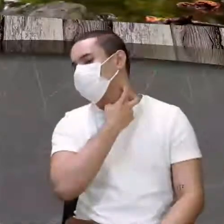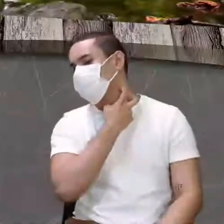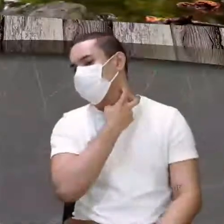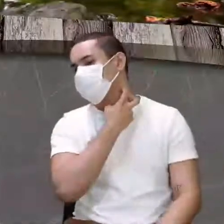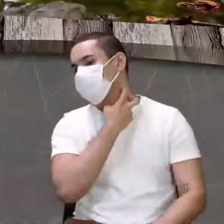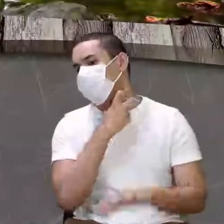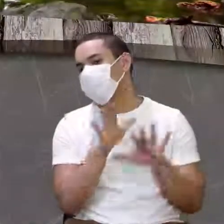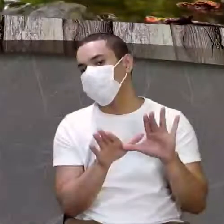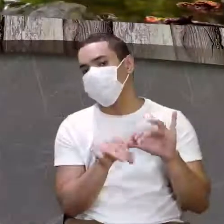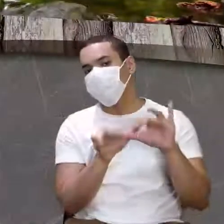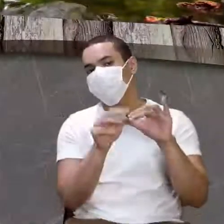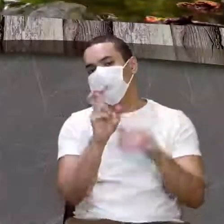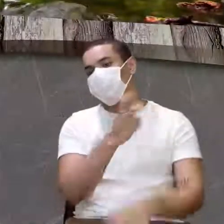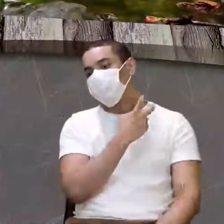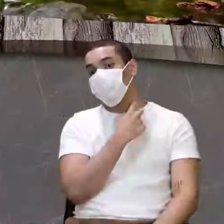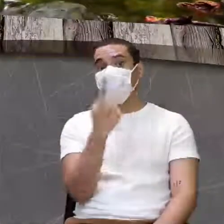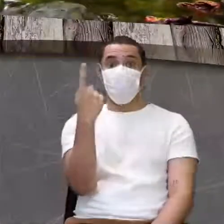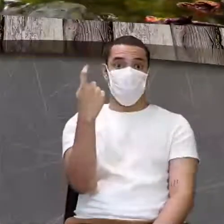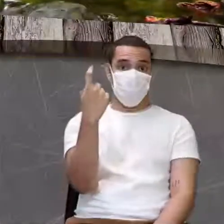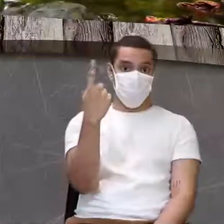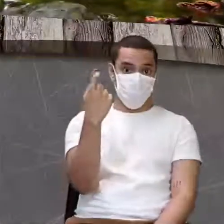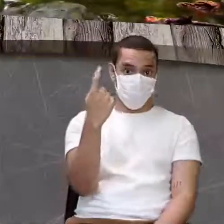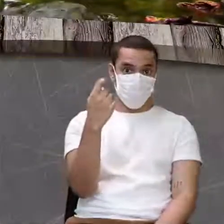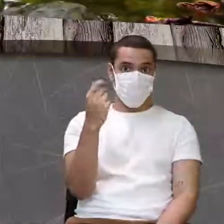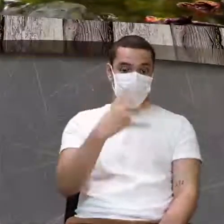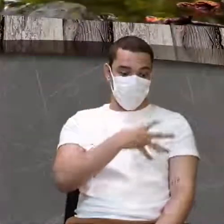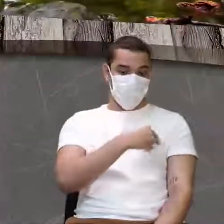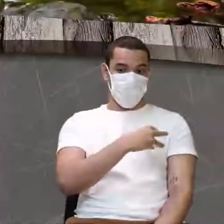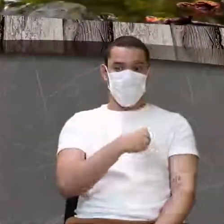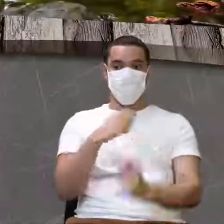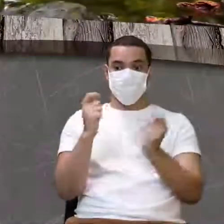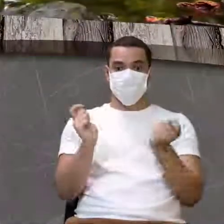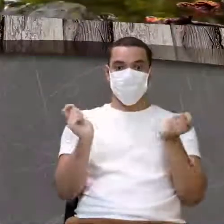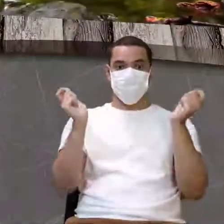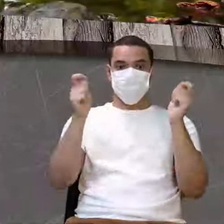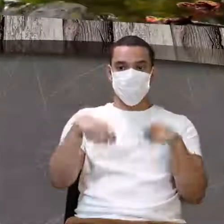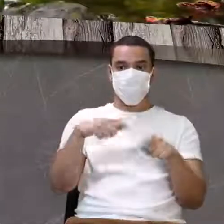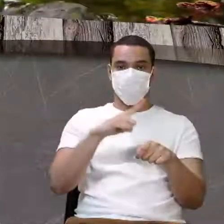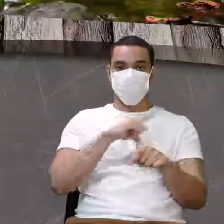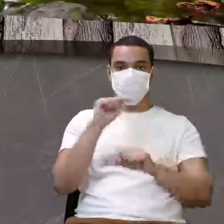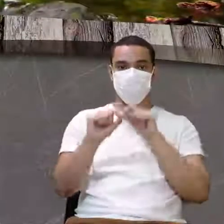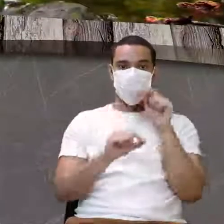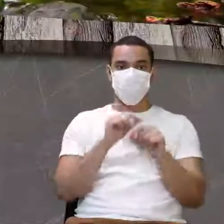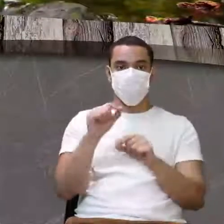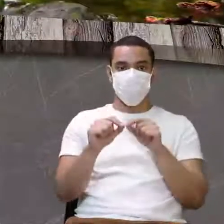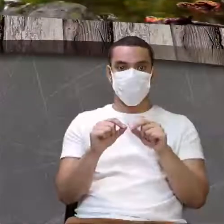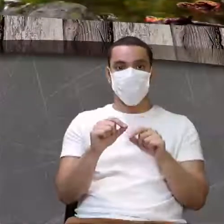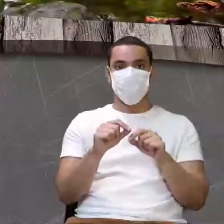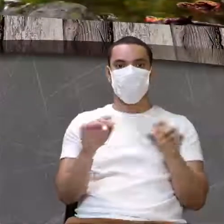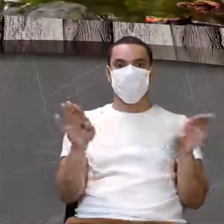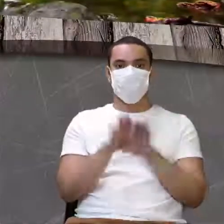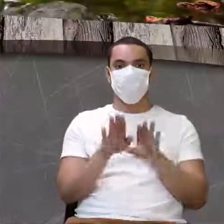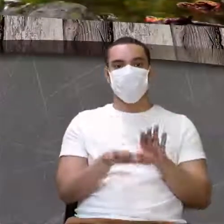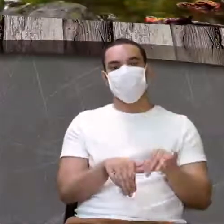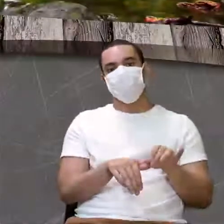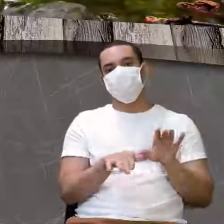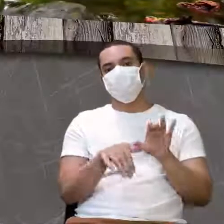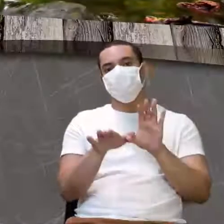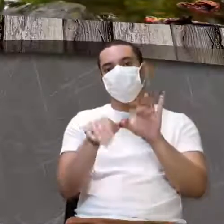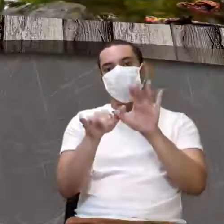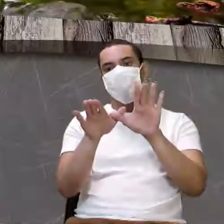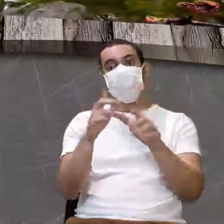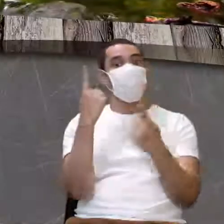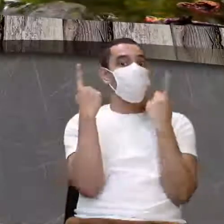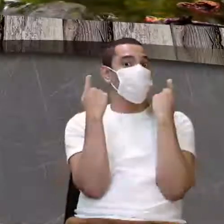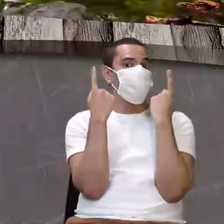os únicos mamíferos com a capacidade de deslocamento a partir das suas